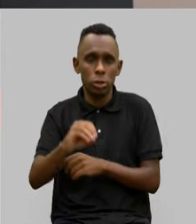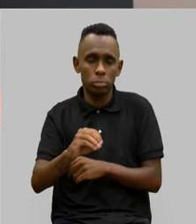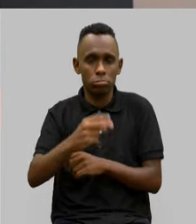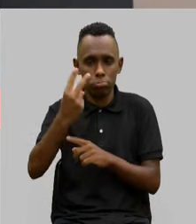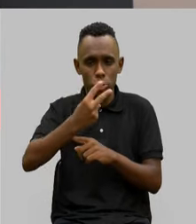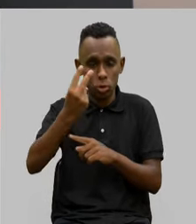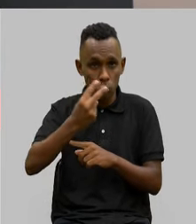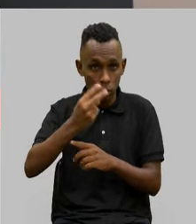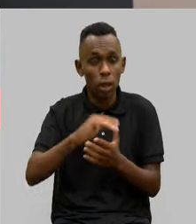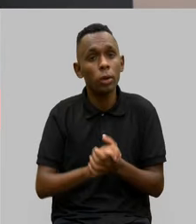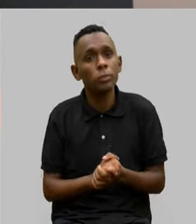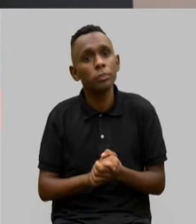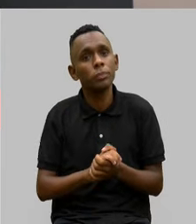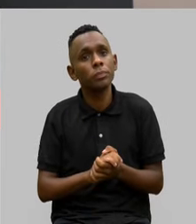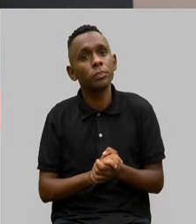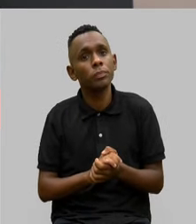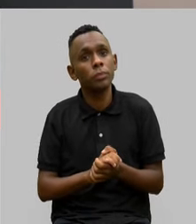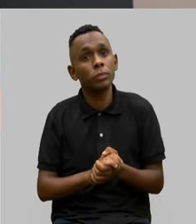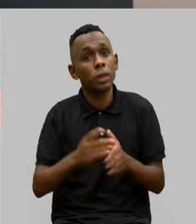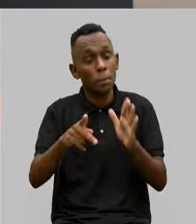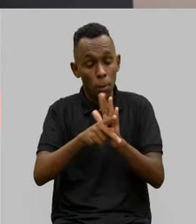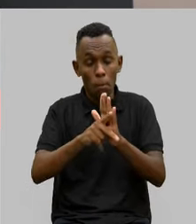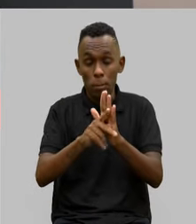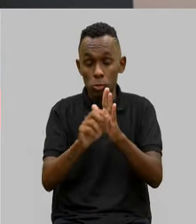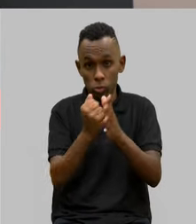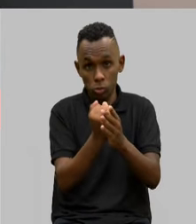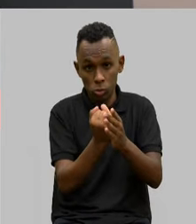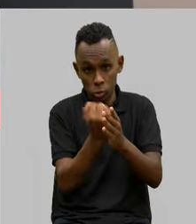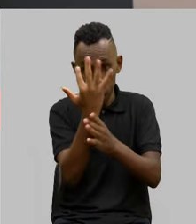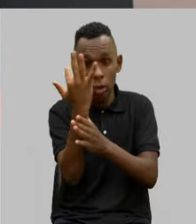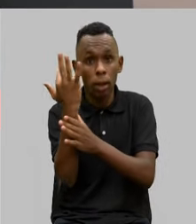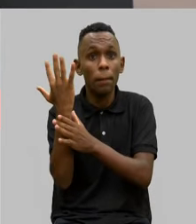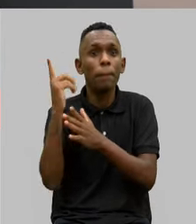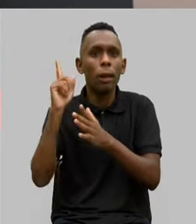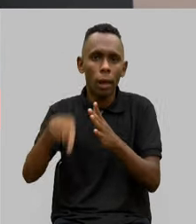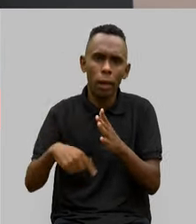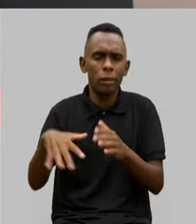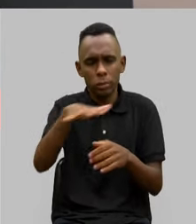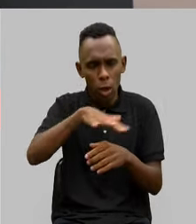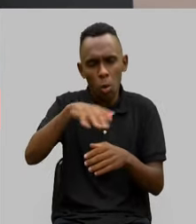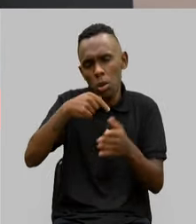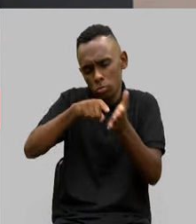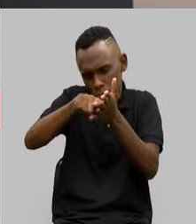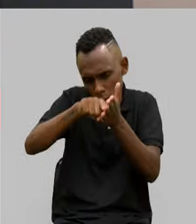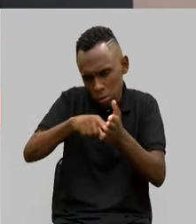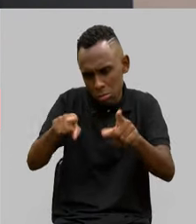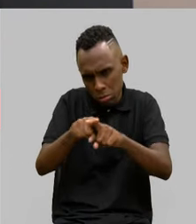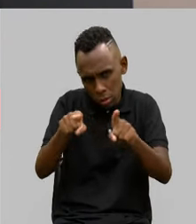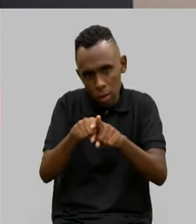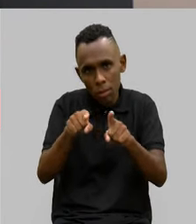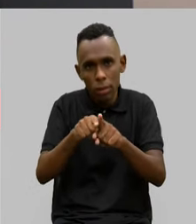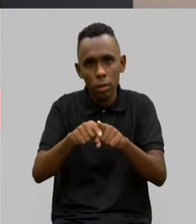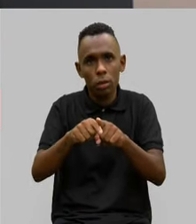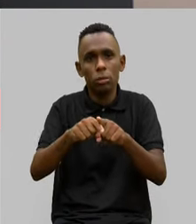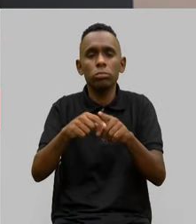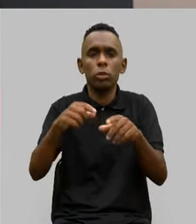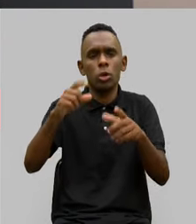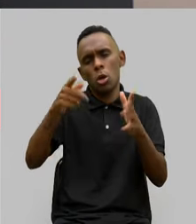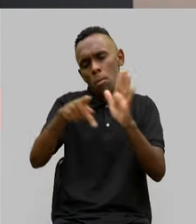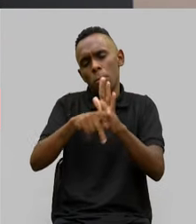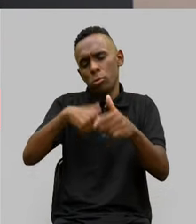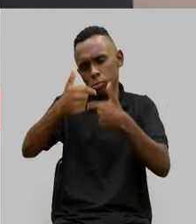metabolismo secundário de plantas que é uma área que eu trabalho também eu trabalho com compostos